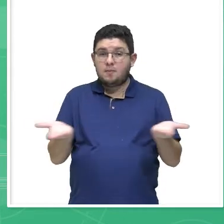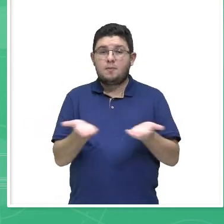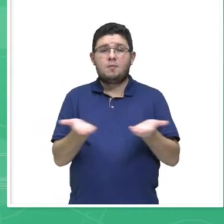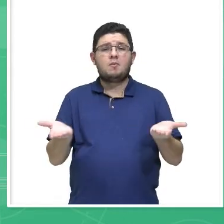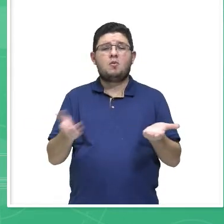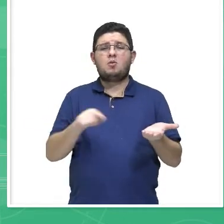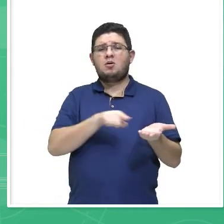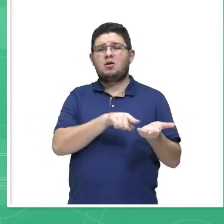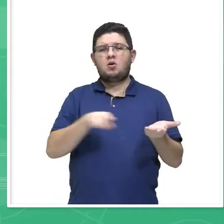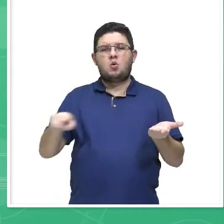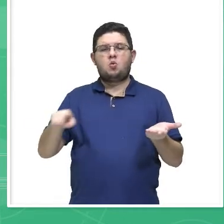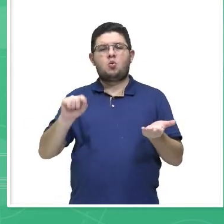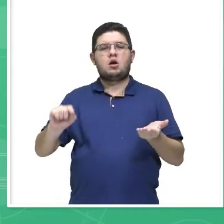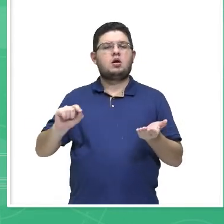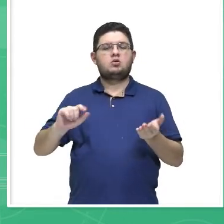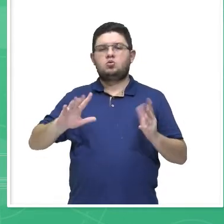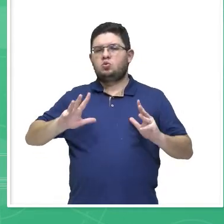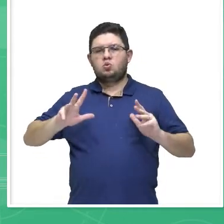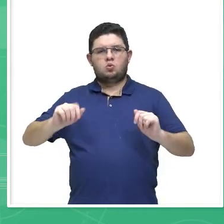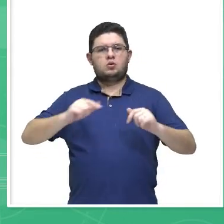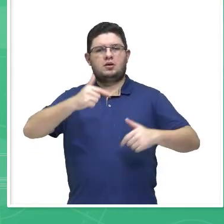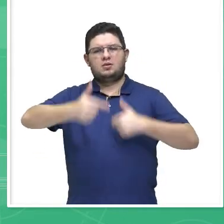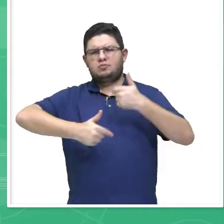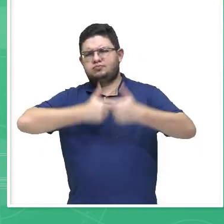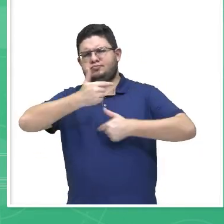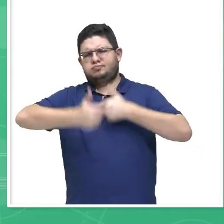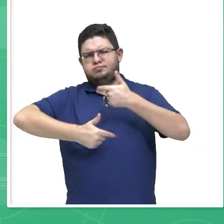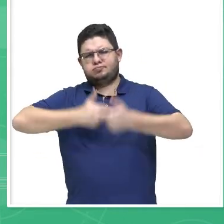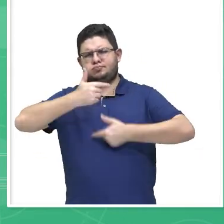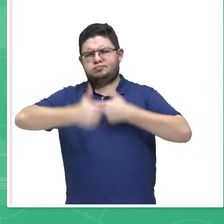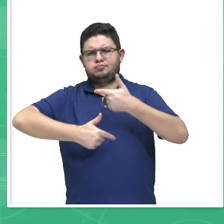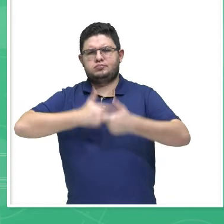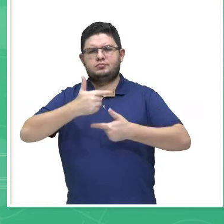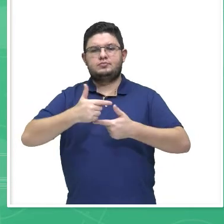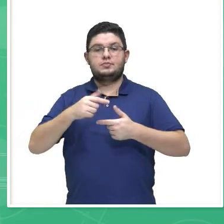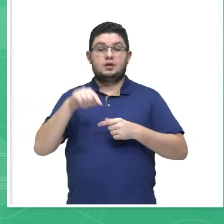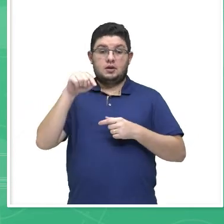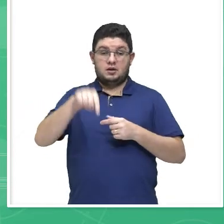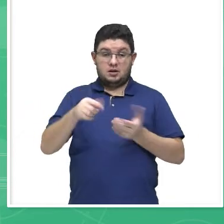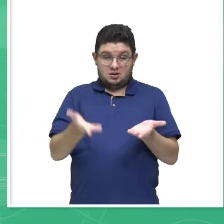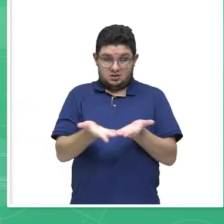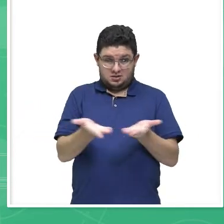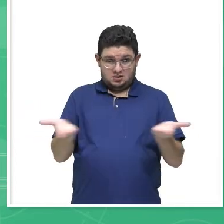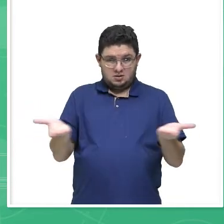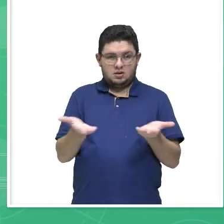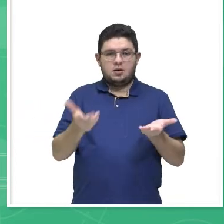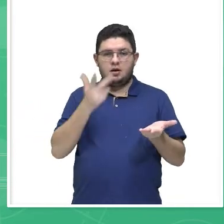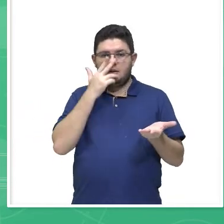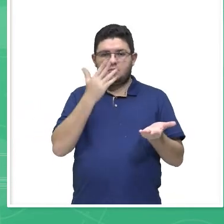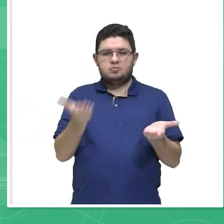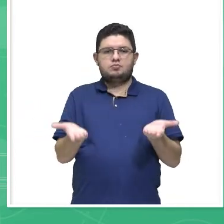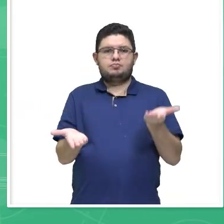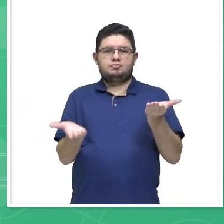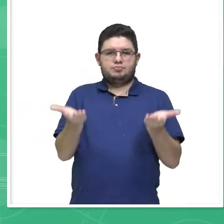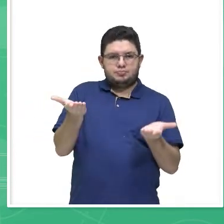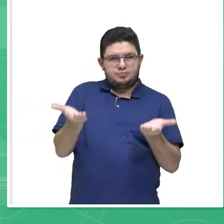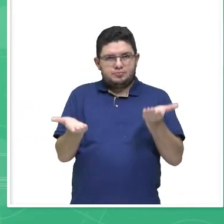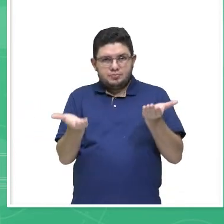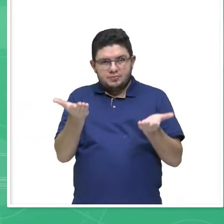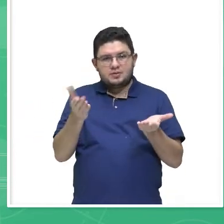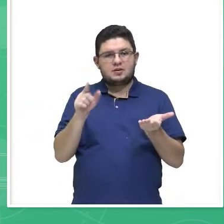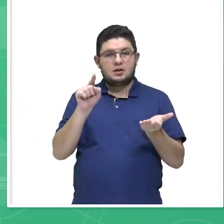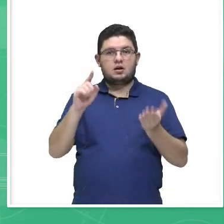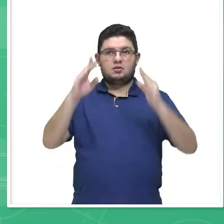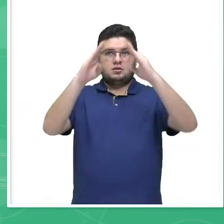força produtiva. É a infraestrutura que mantém o topo da pirâmide, que é a